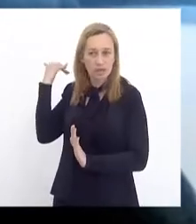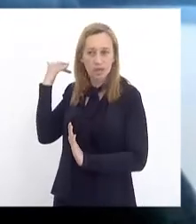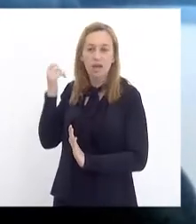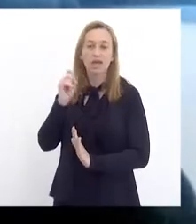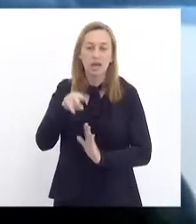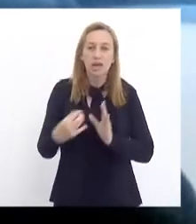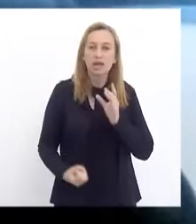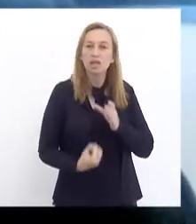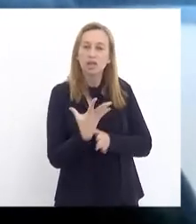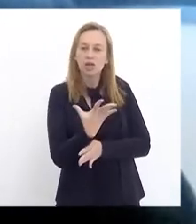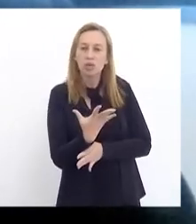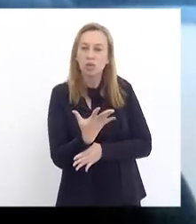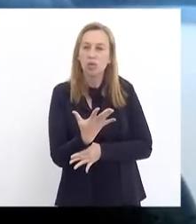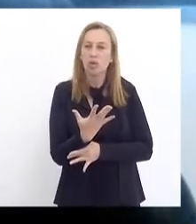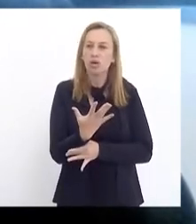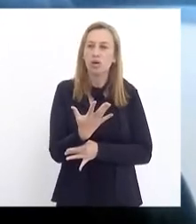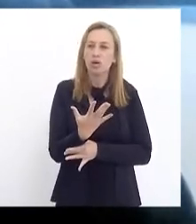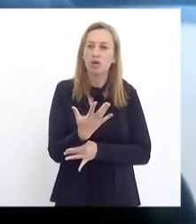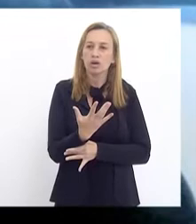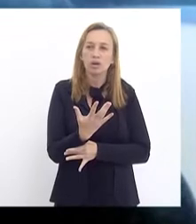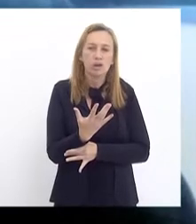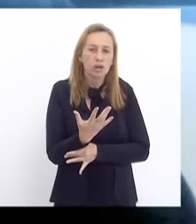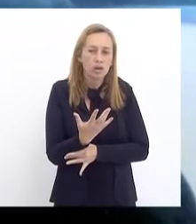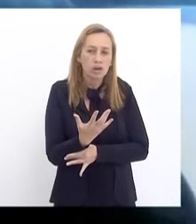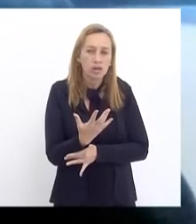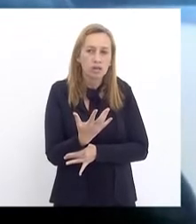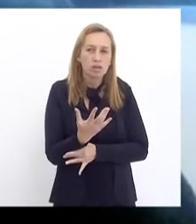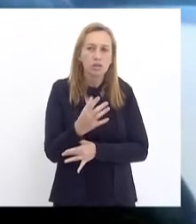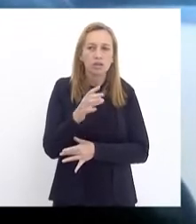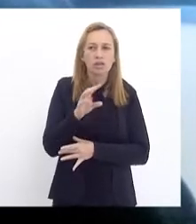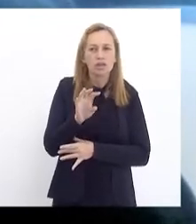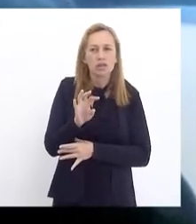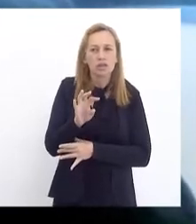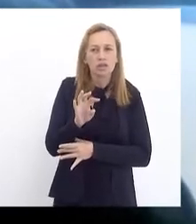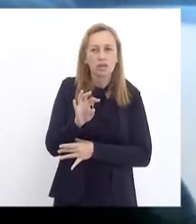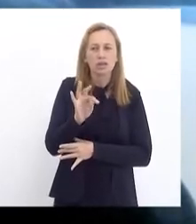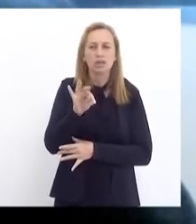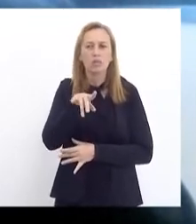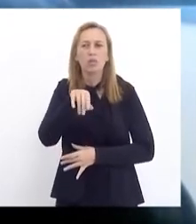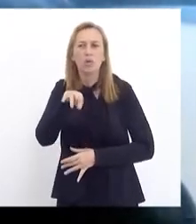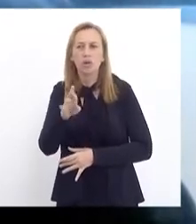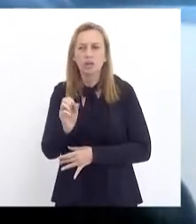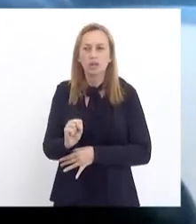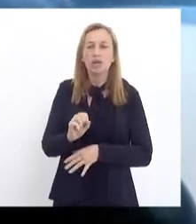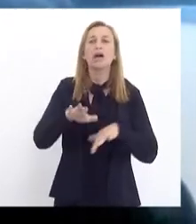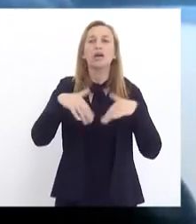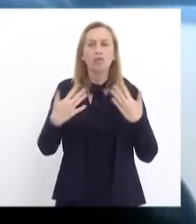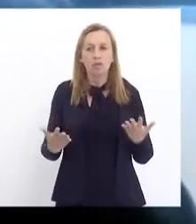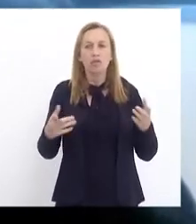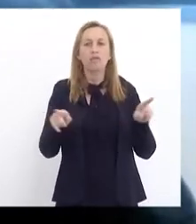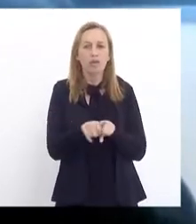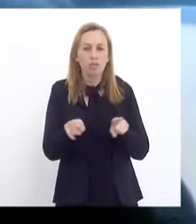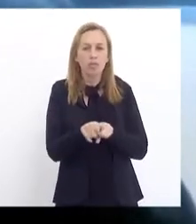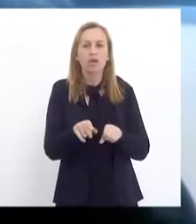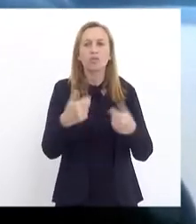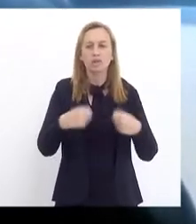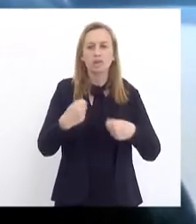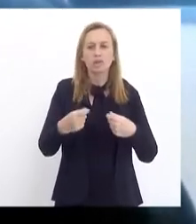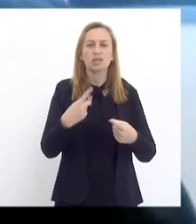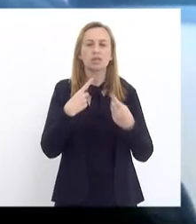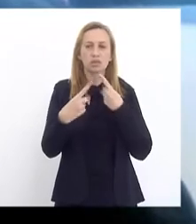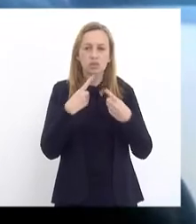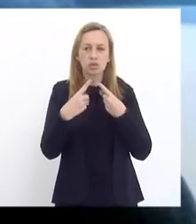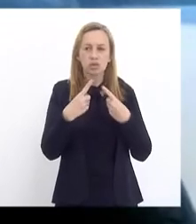criou a APA Tamoios. Né? E então, isso também tem que ser levado em conta. Então,